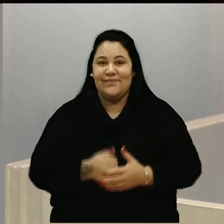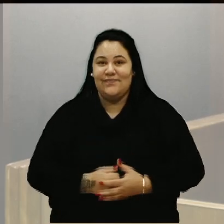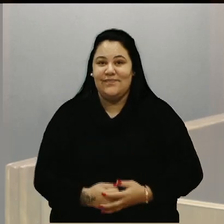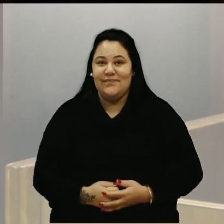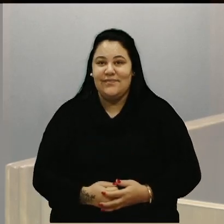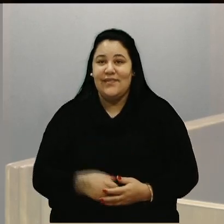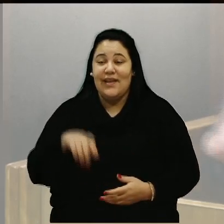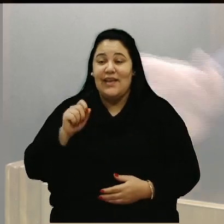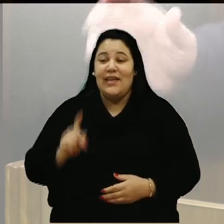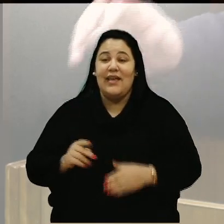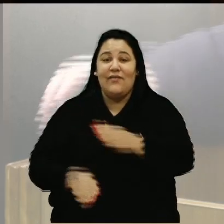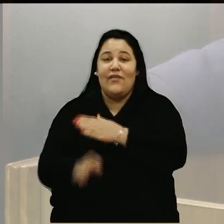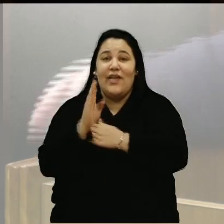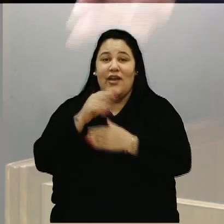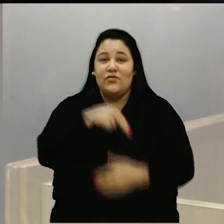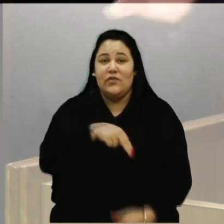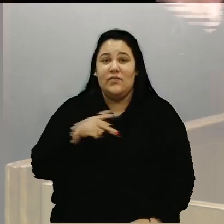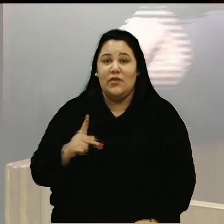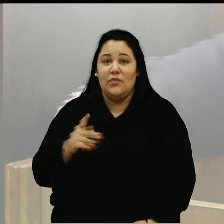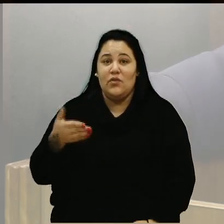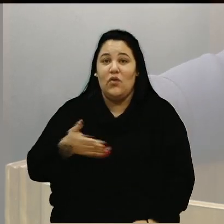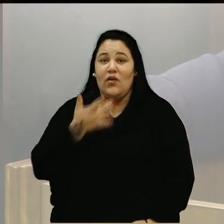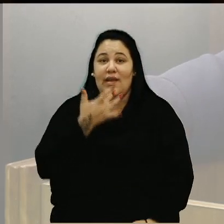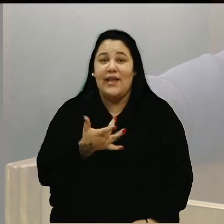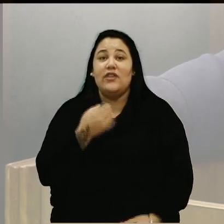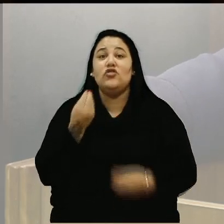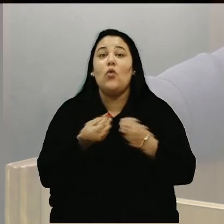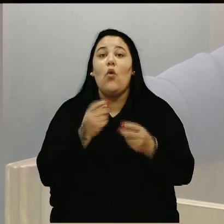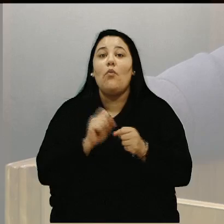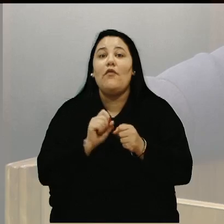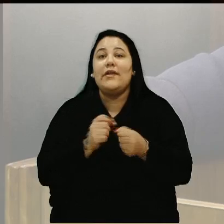Nova Petrópolis hoje à tarde, por exemplo, como é que faz?